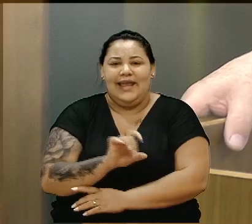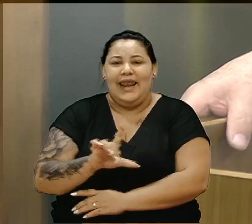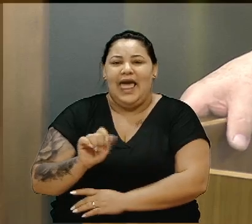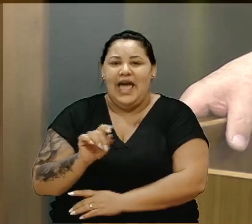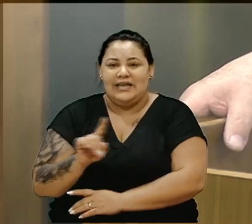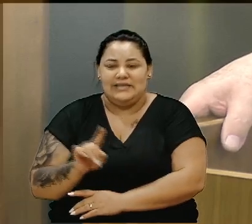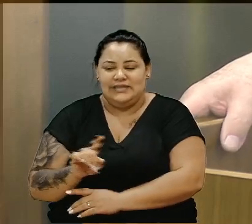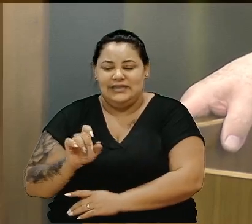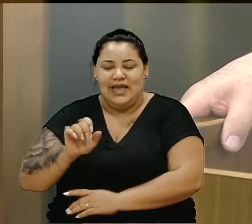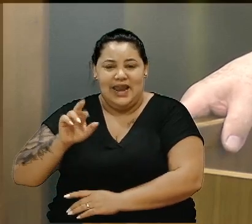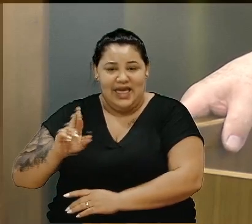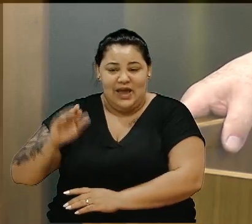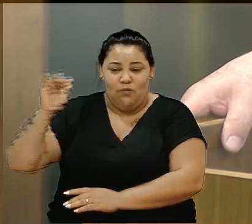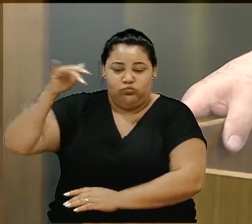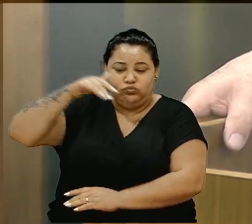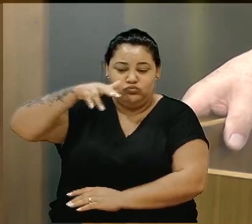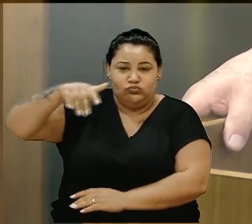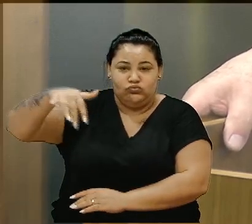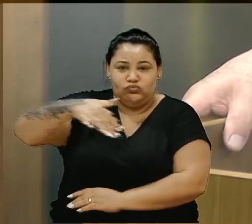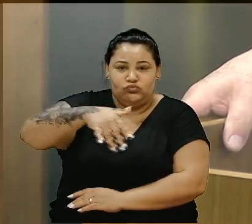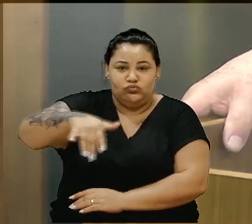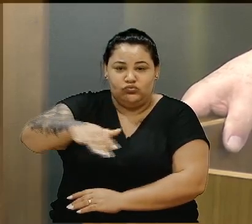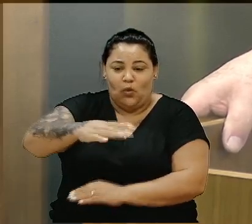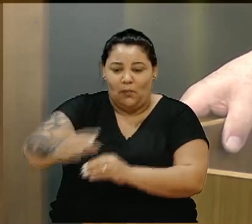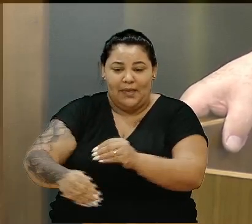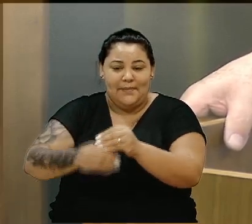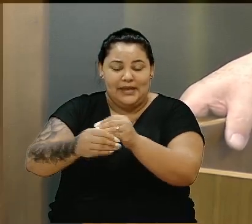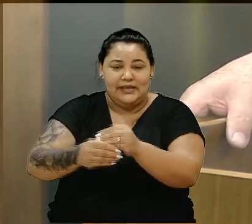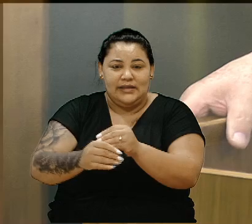desce e passa a constituir o Tega aqui embaixo,